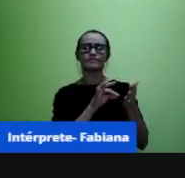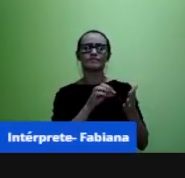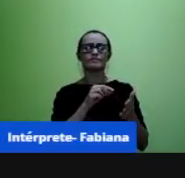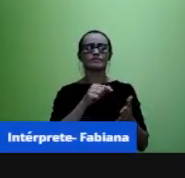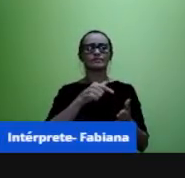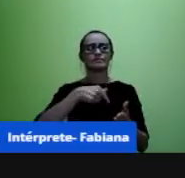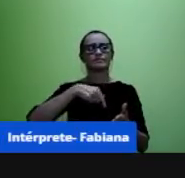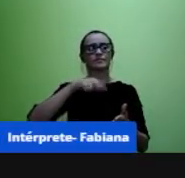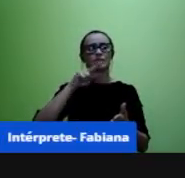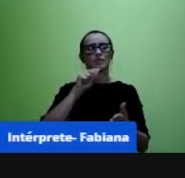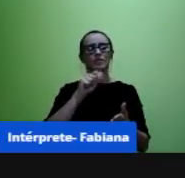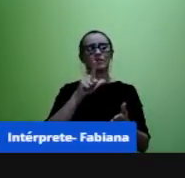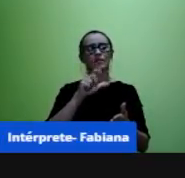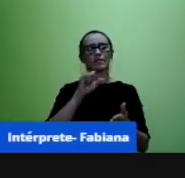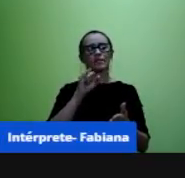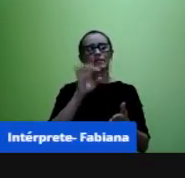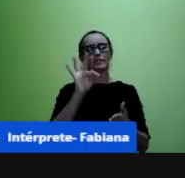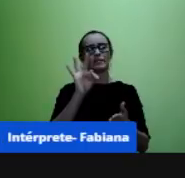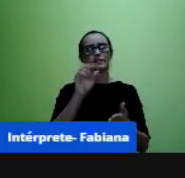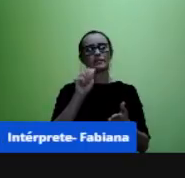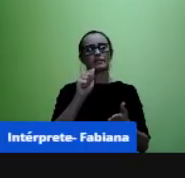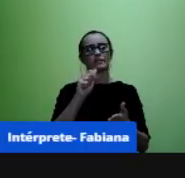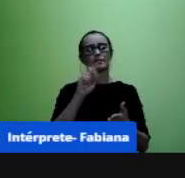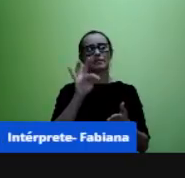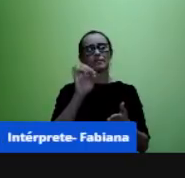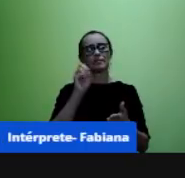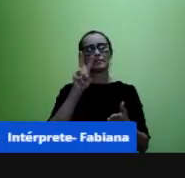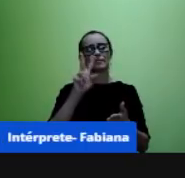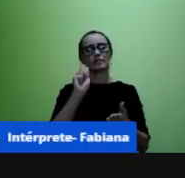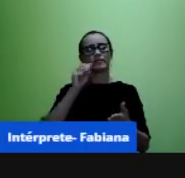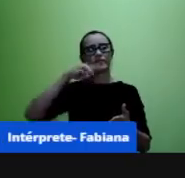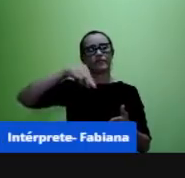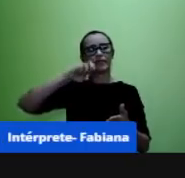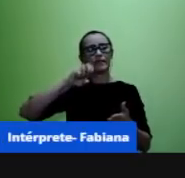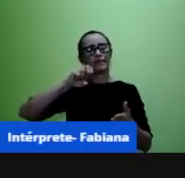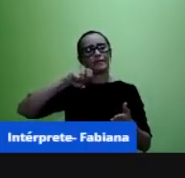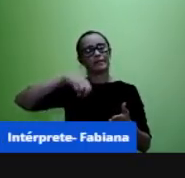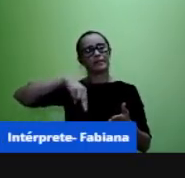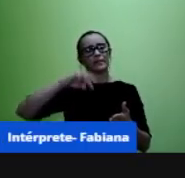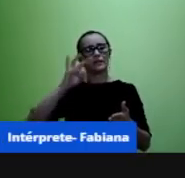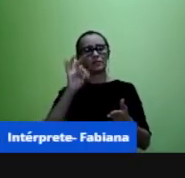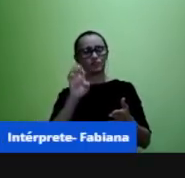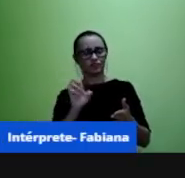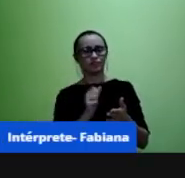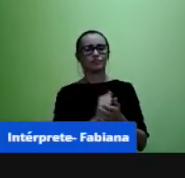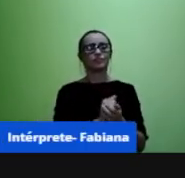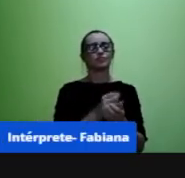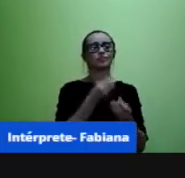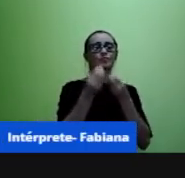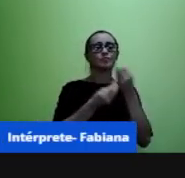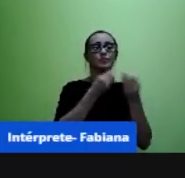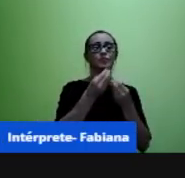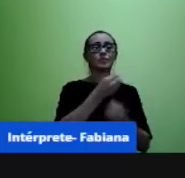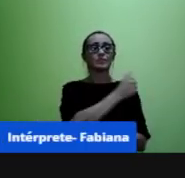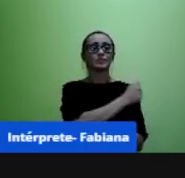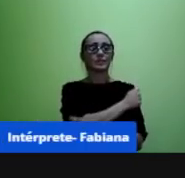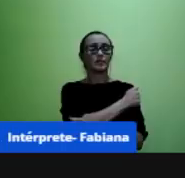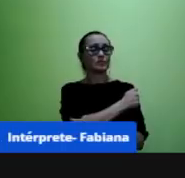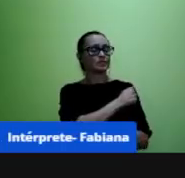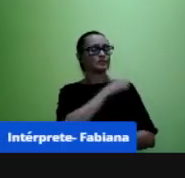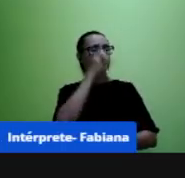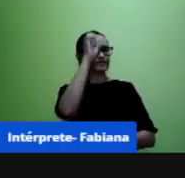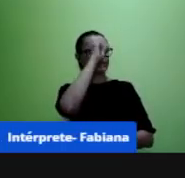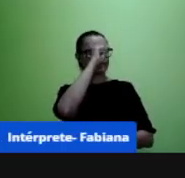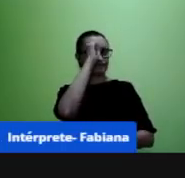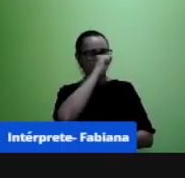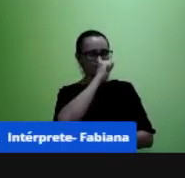qualitativamente os conhecimentos, as habilidades motoras e as atitudes mínimas aprendidas pelo aluno, né? Uma